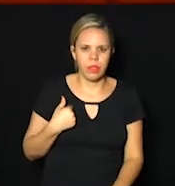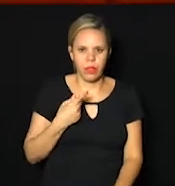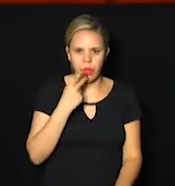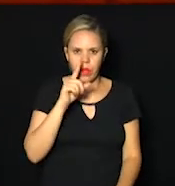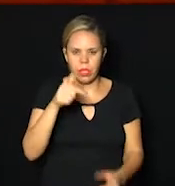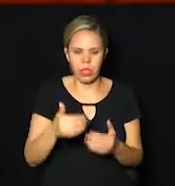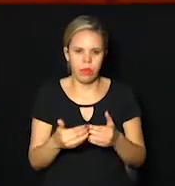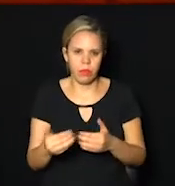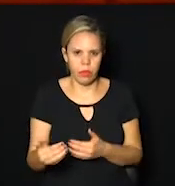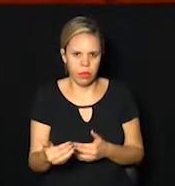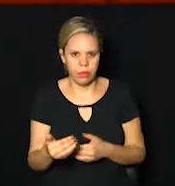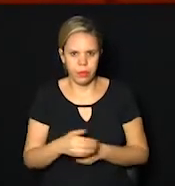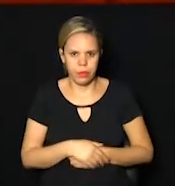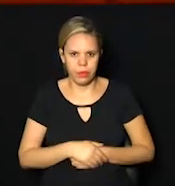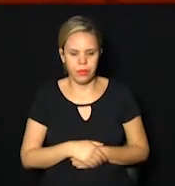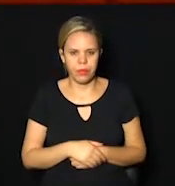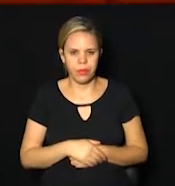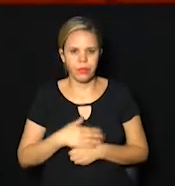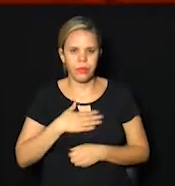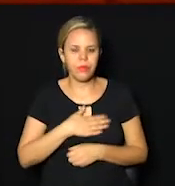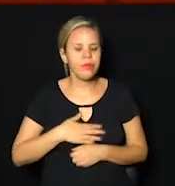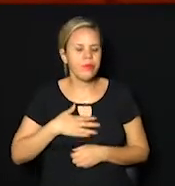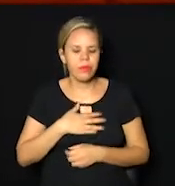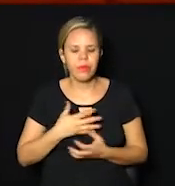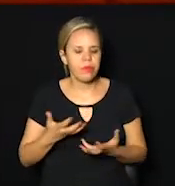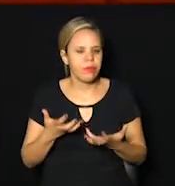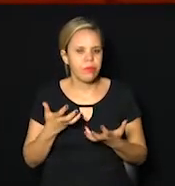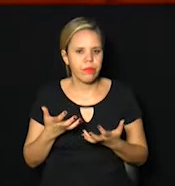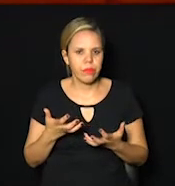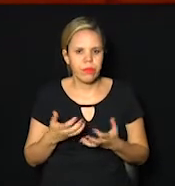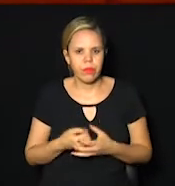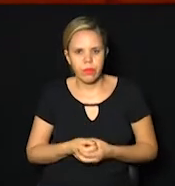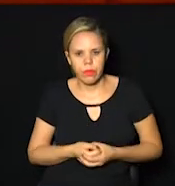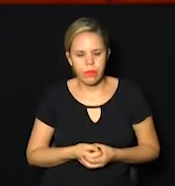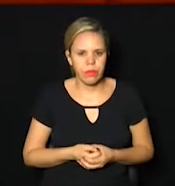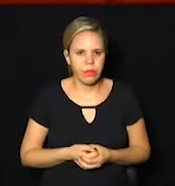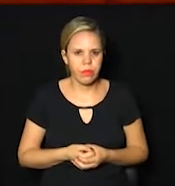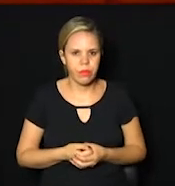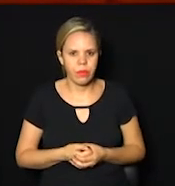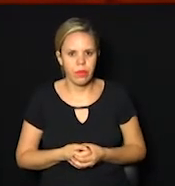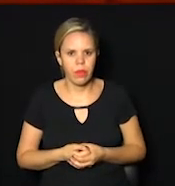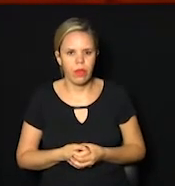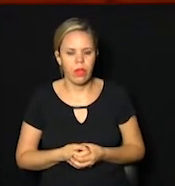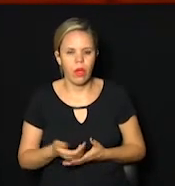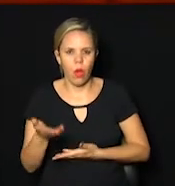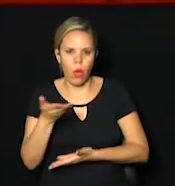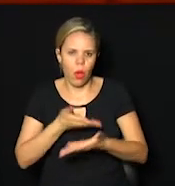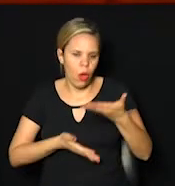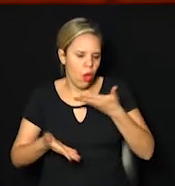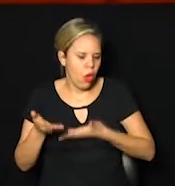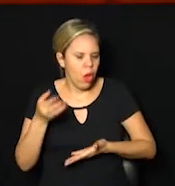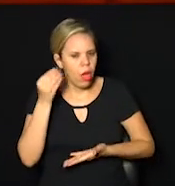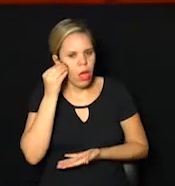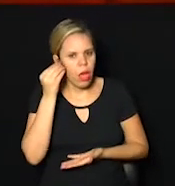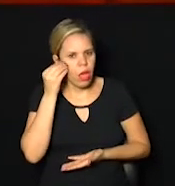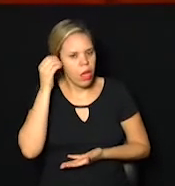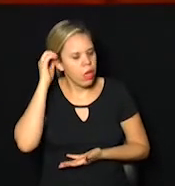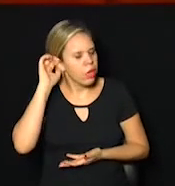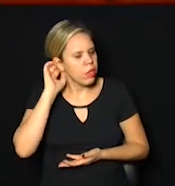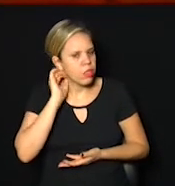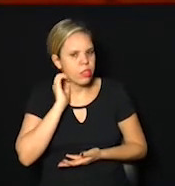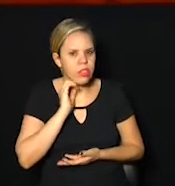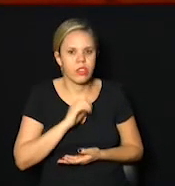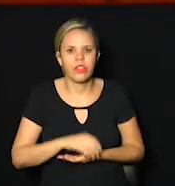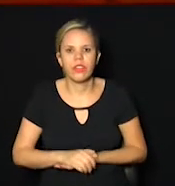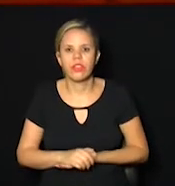frente. Mas, a princípio, o que eu gosto e que eu quero dividir com vocês é para a gente tentar tirar um pouquinho das